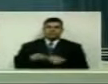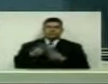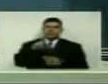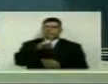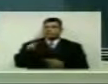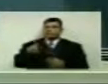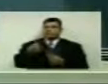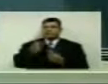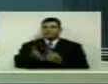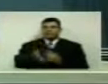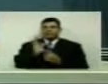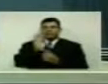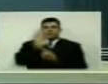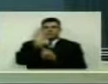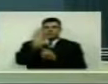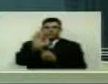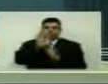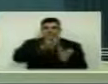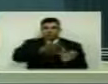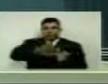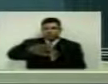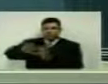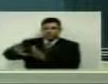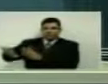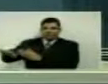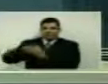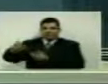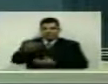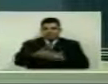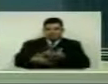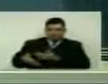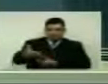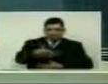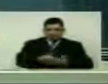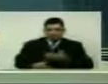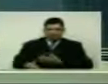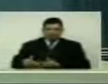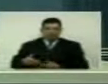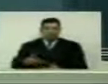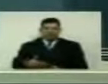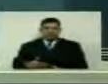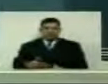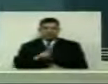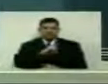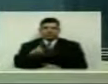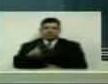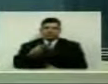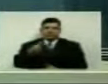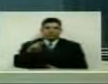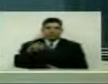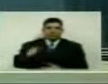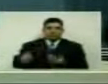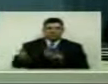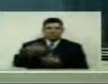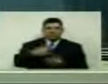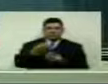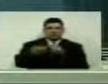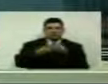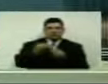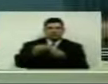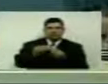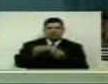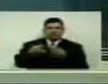mas não conseguiu afastar-se de uma relação promíscua e não republicana com